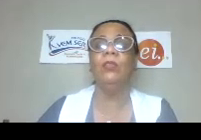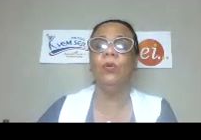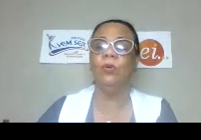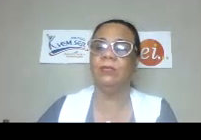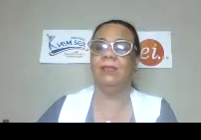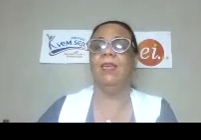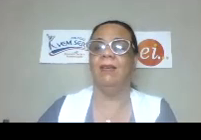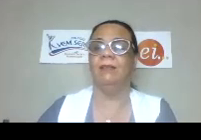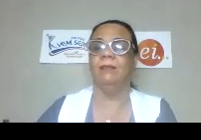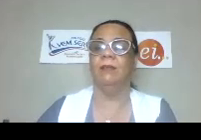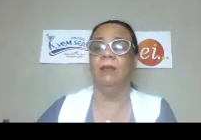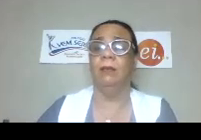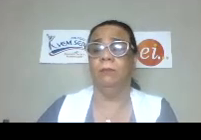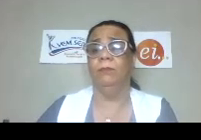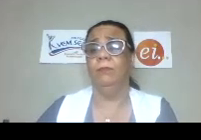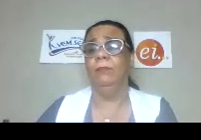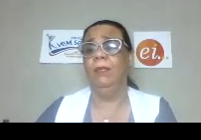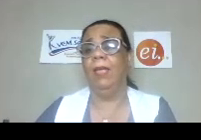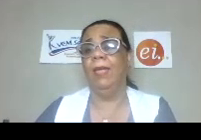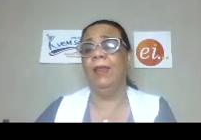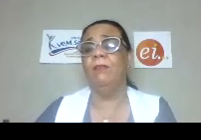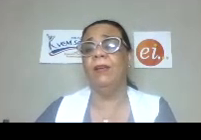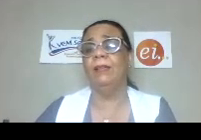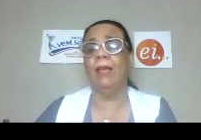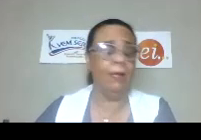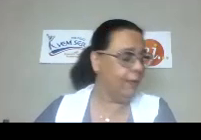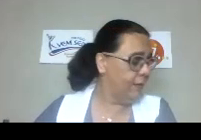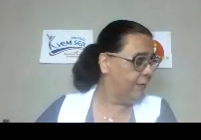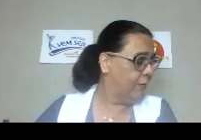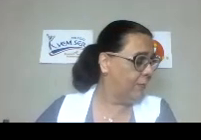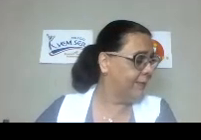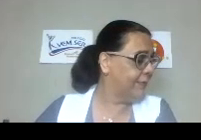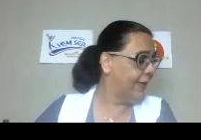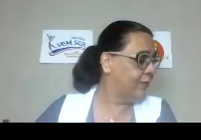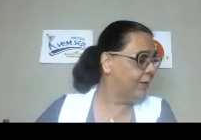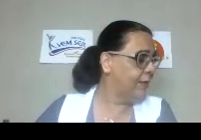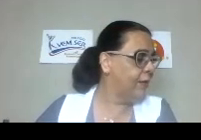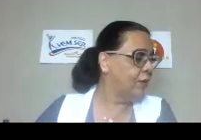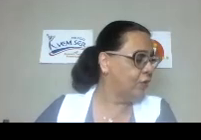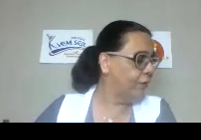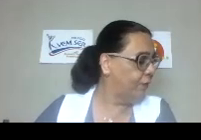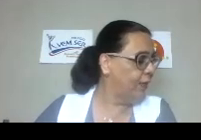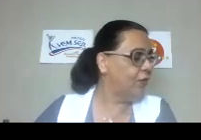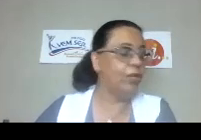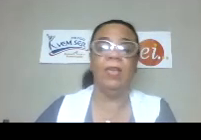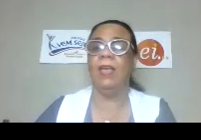custa R$ 14. Ela vai dar uma cédula